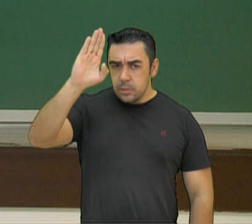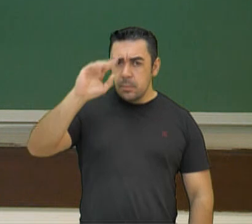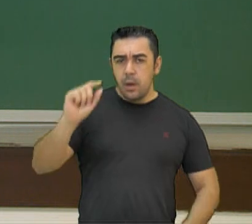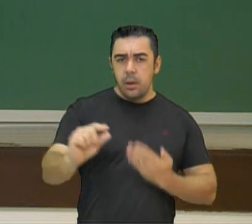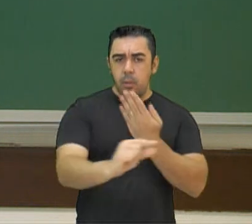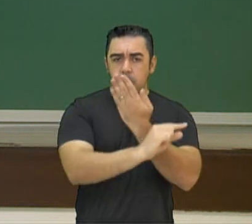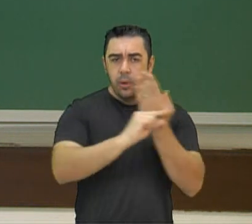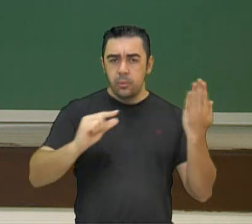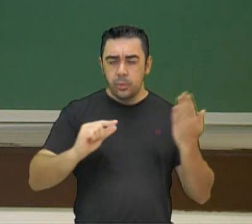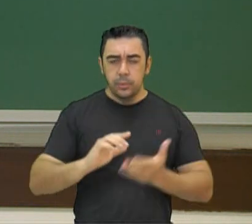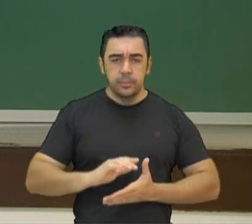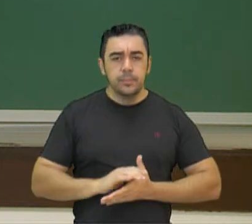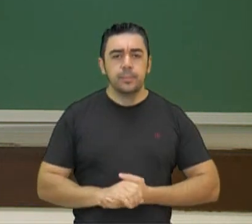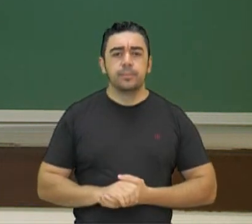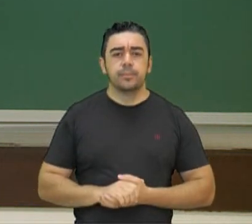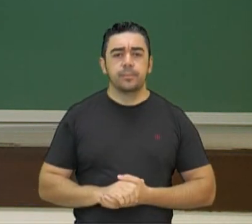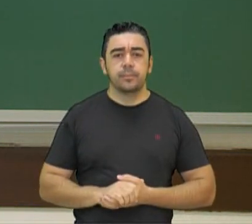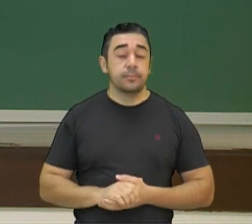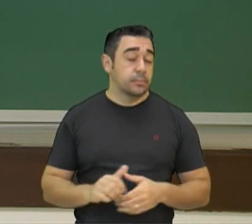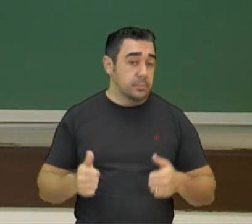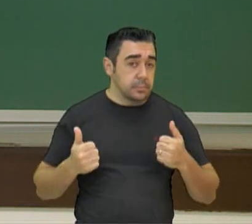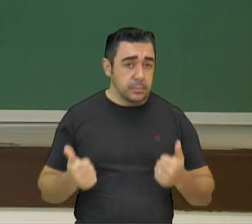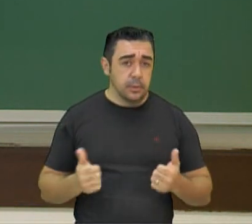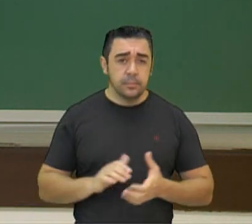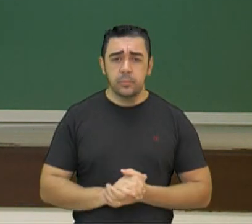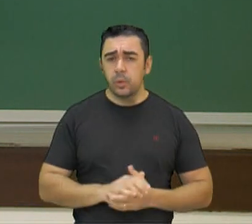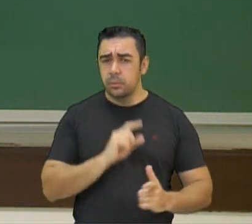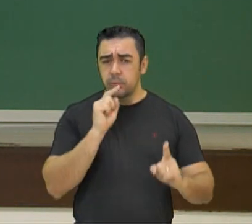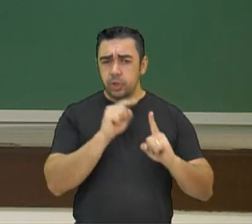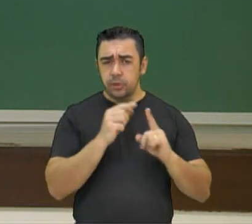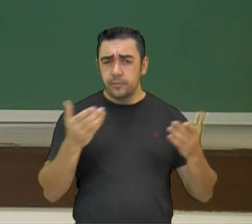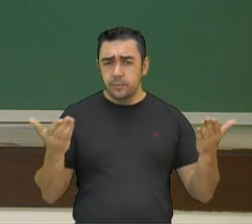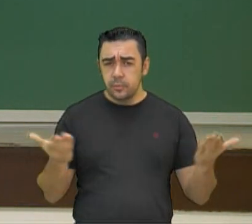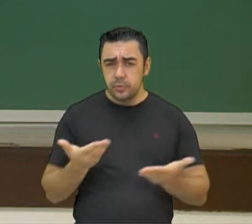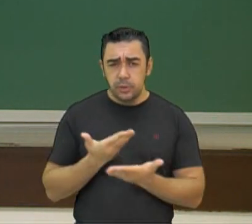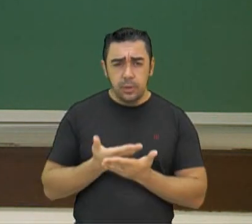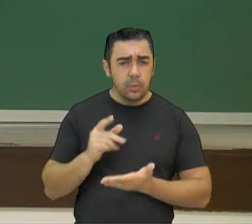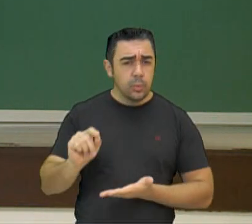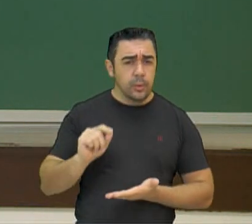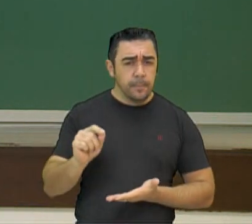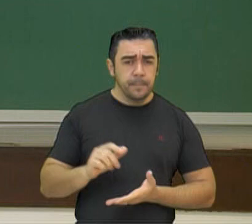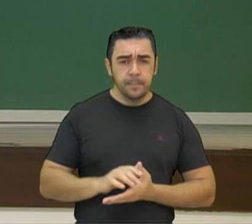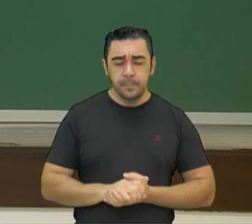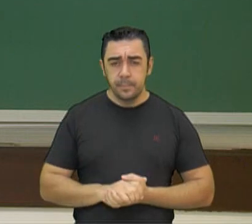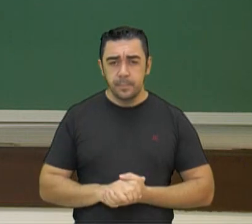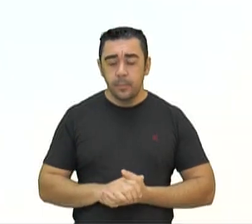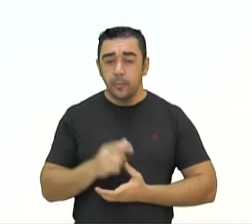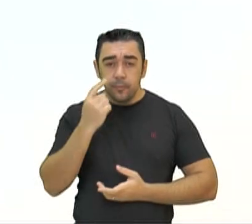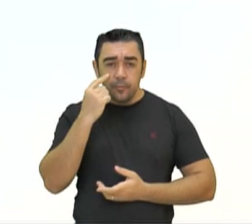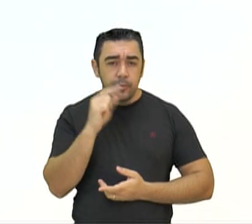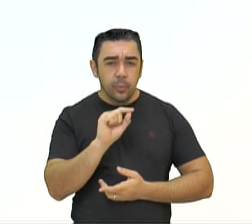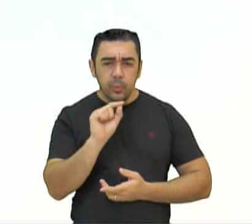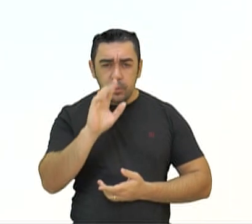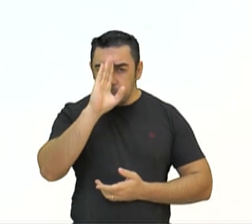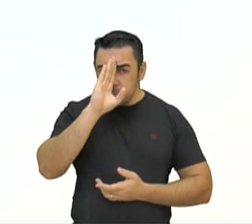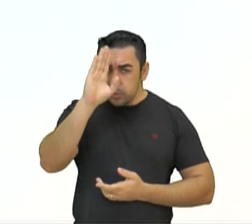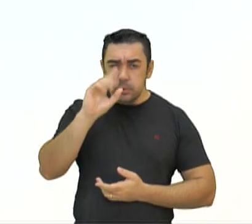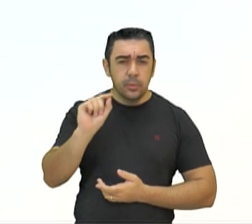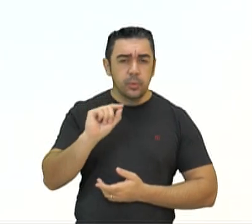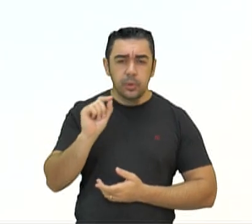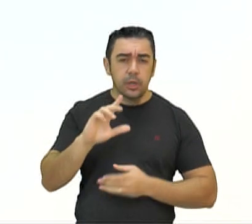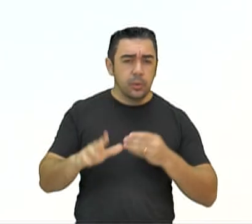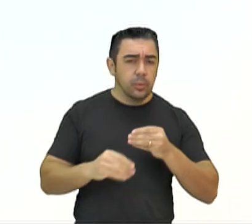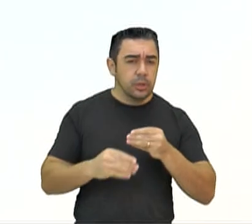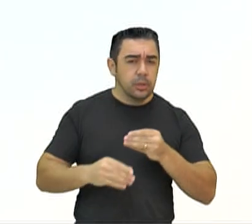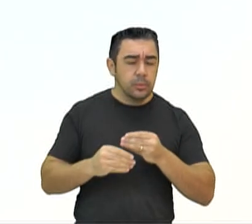autores. Muito bem, os objetivos da aula de hoje são apontar as principais